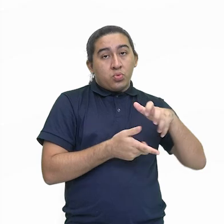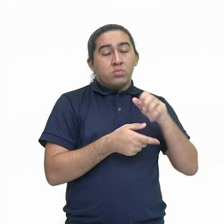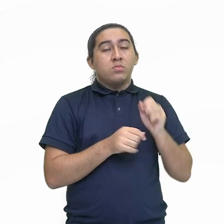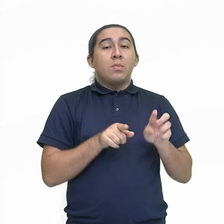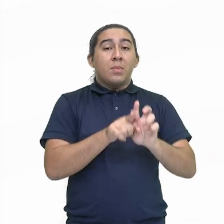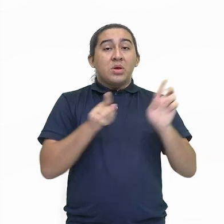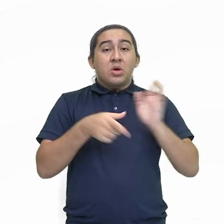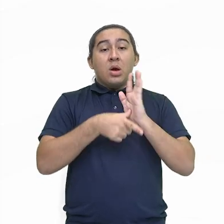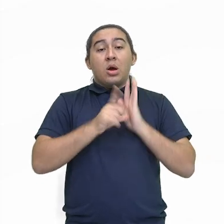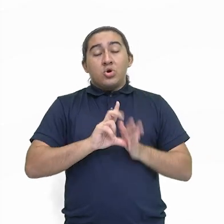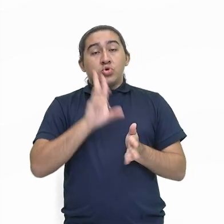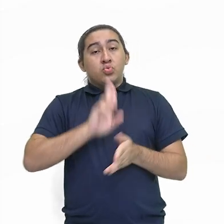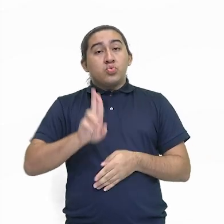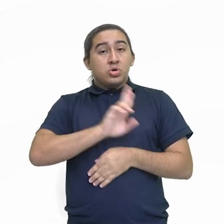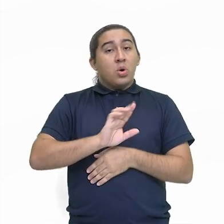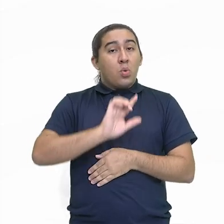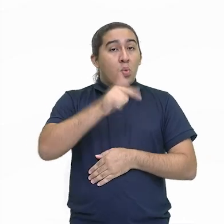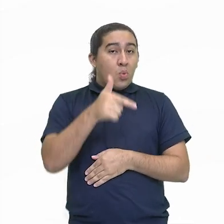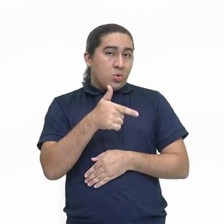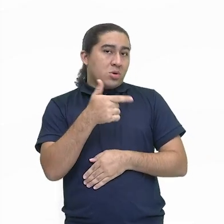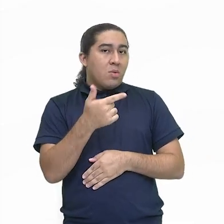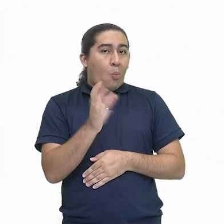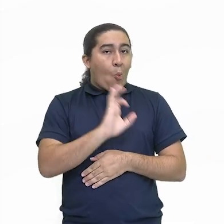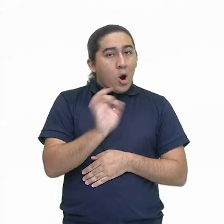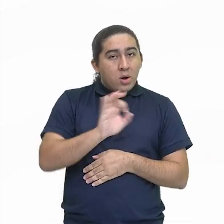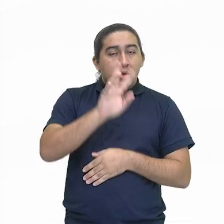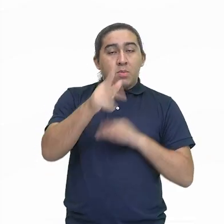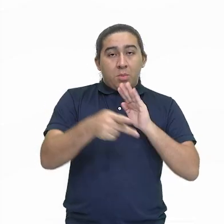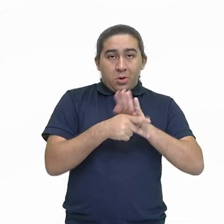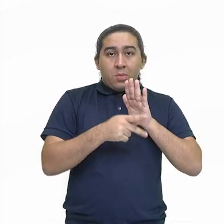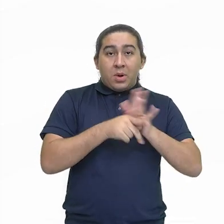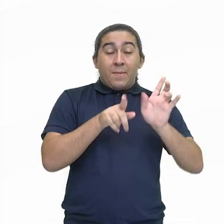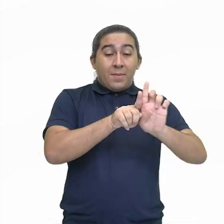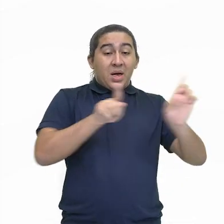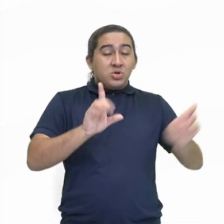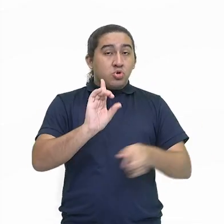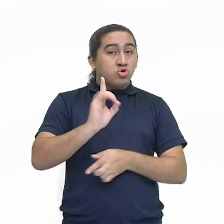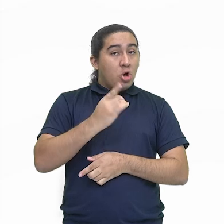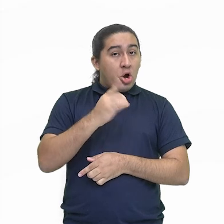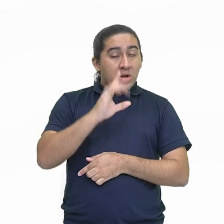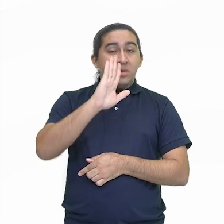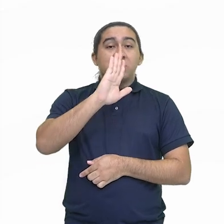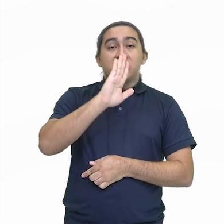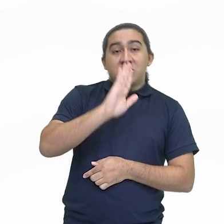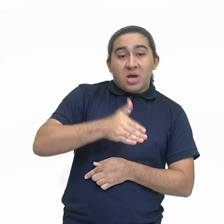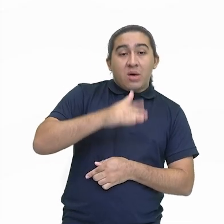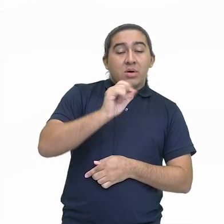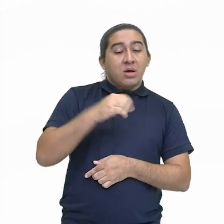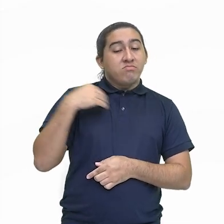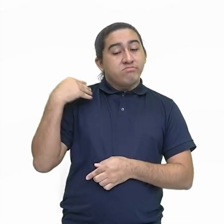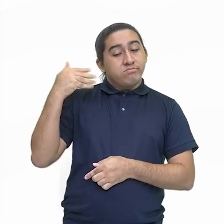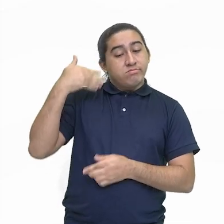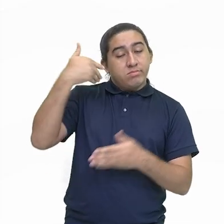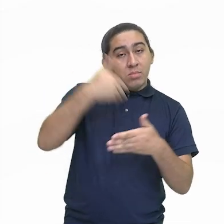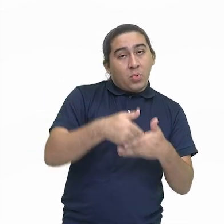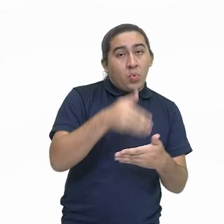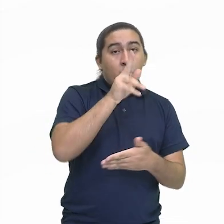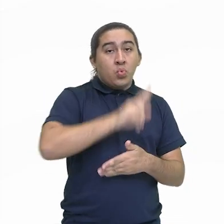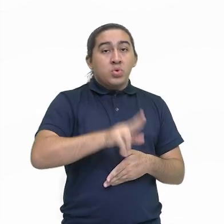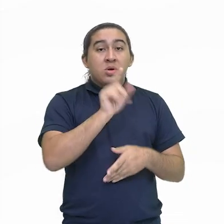libra esterlina também, né, bastante nas negociações, mas o dólar, né, já há um bom tempo, ele é bastante utilizado